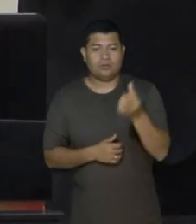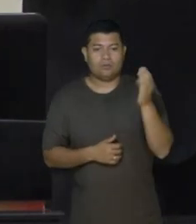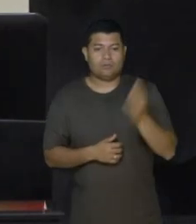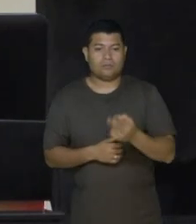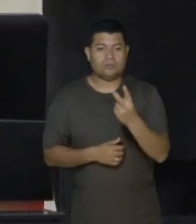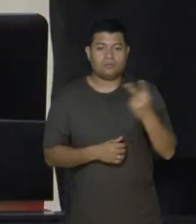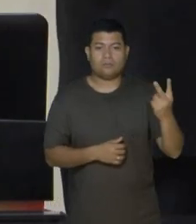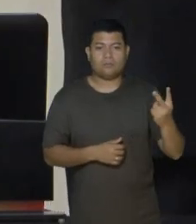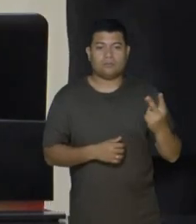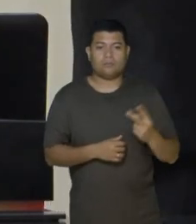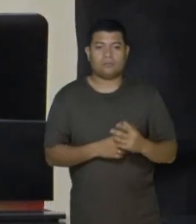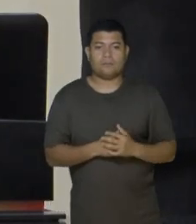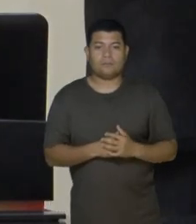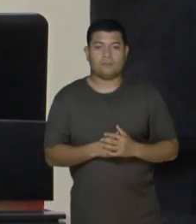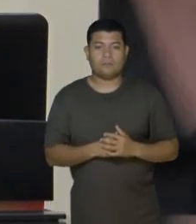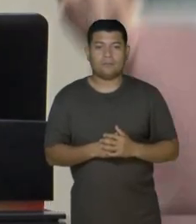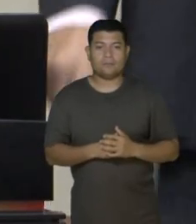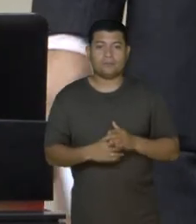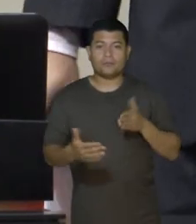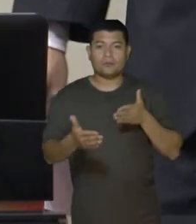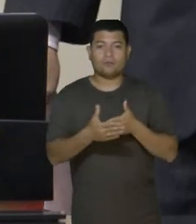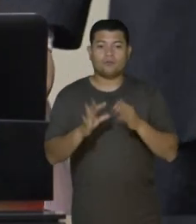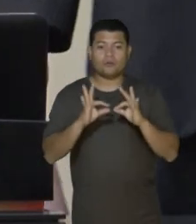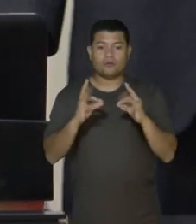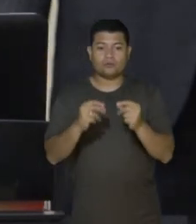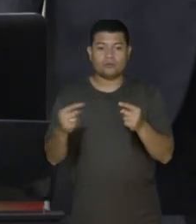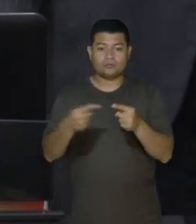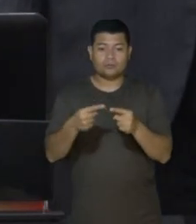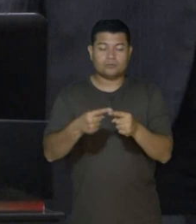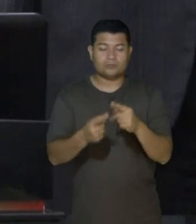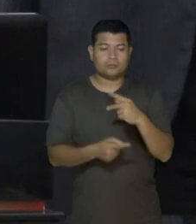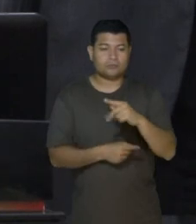1196/2022. Veto total ao PL